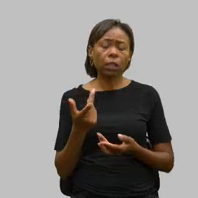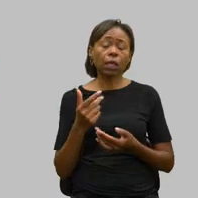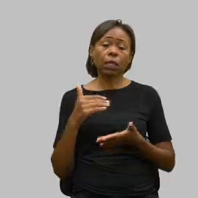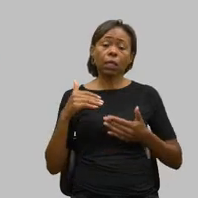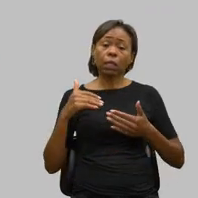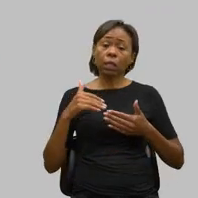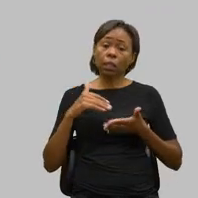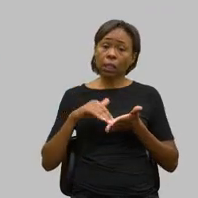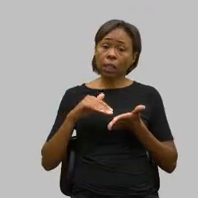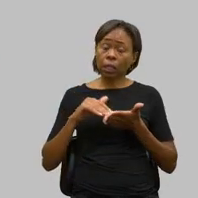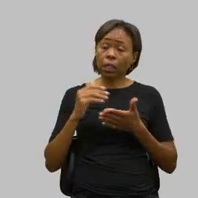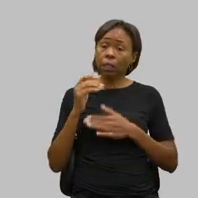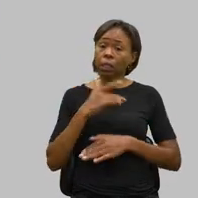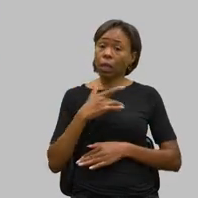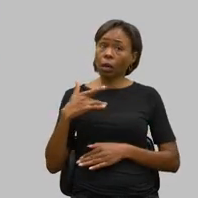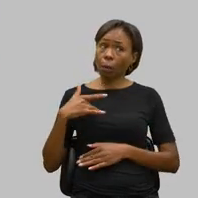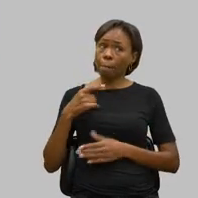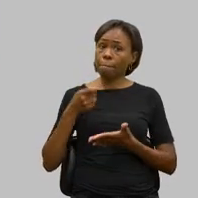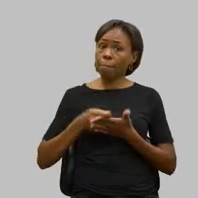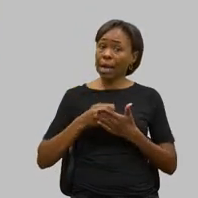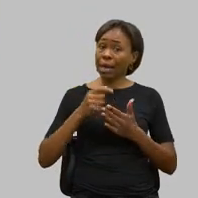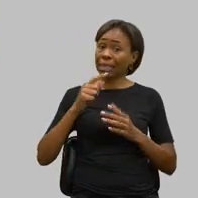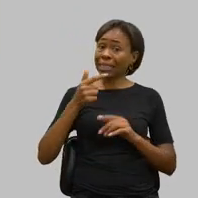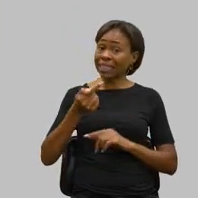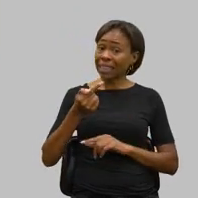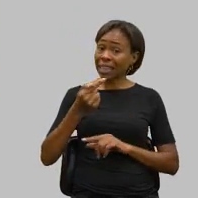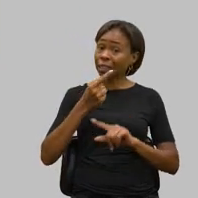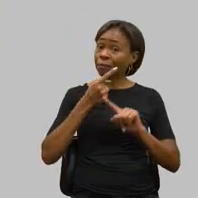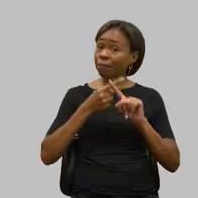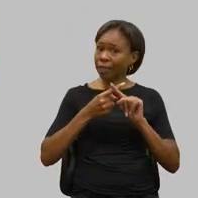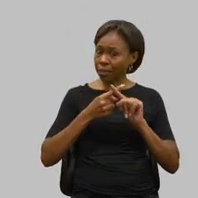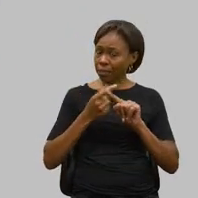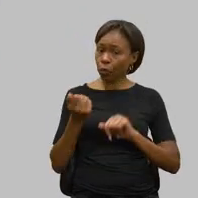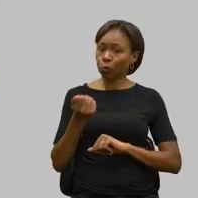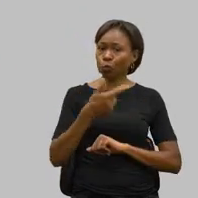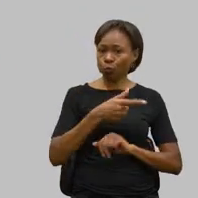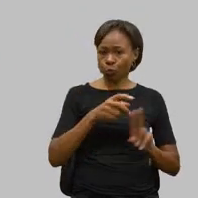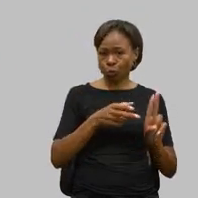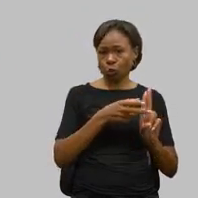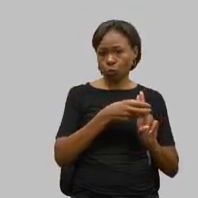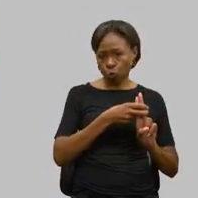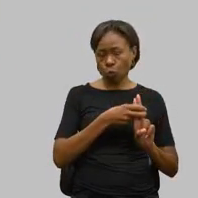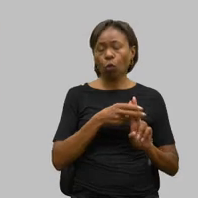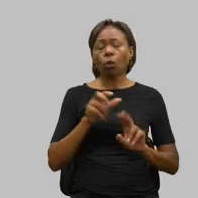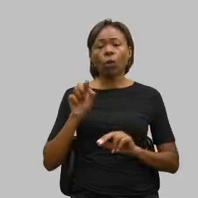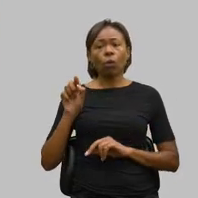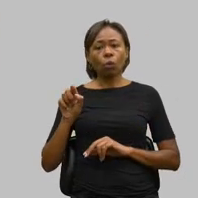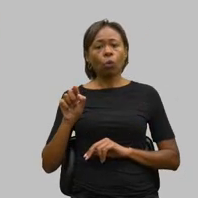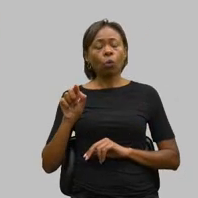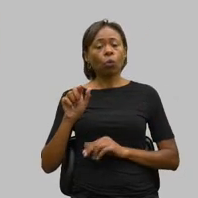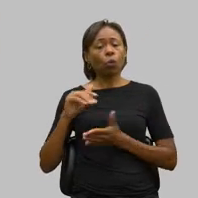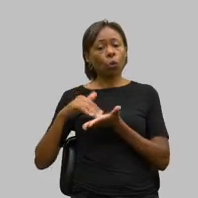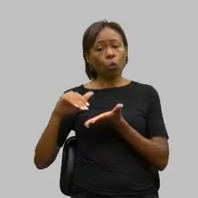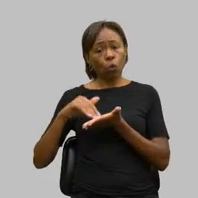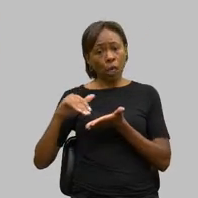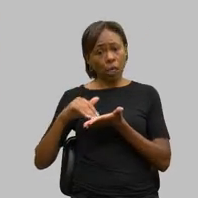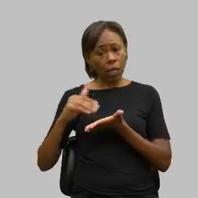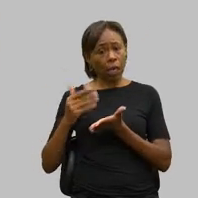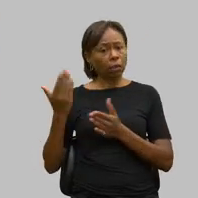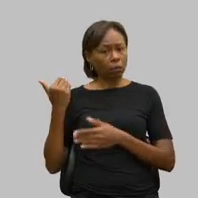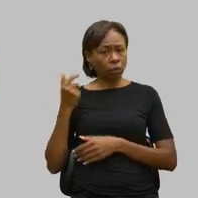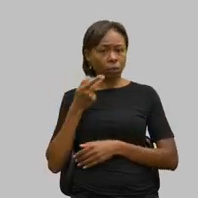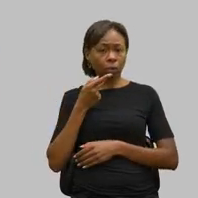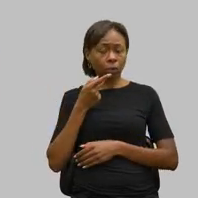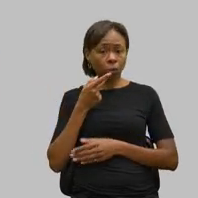o valor do SUS. E, há algum tempo atrás, o nosso amigo Fábio Baqueretti falou que ia dar um jeito de que as